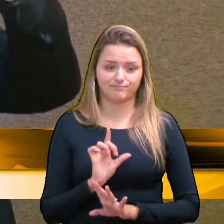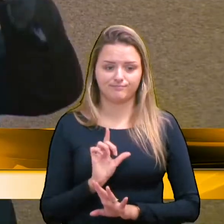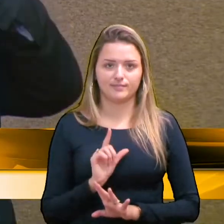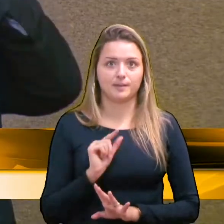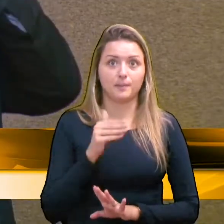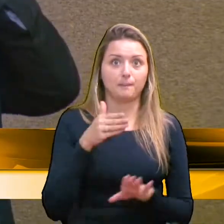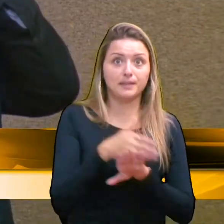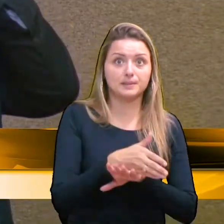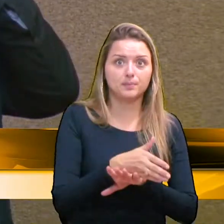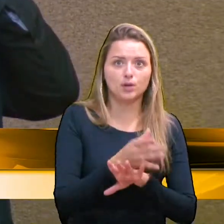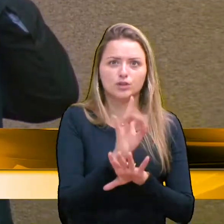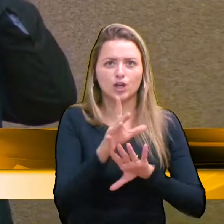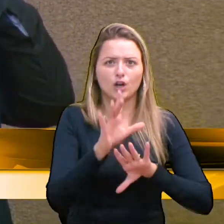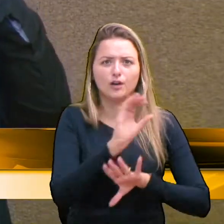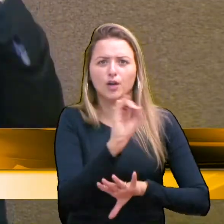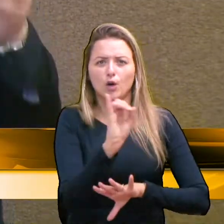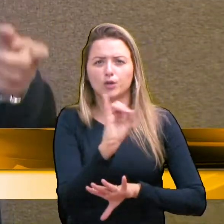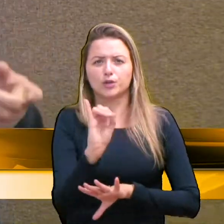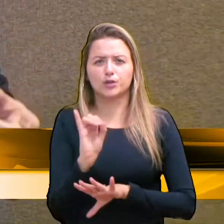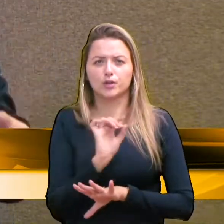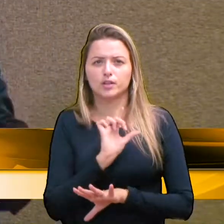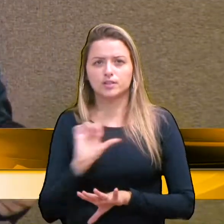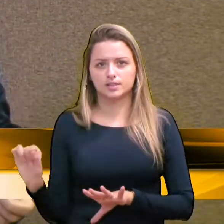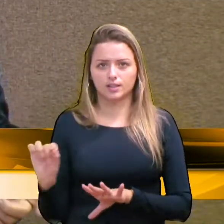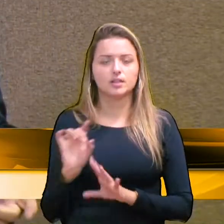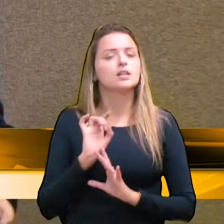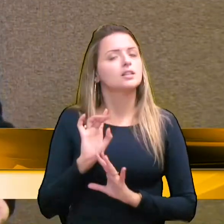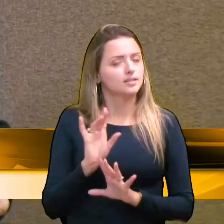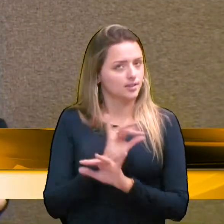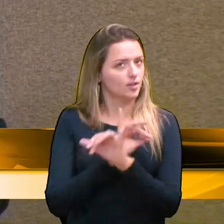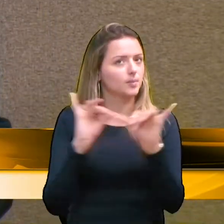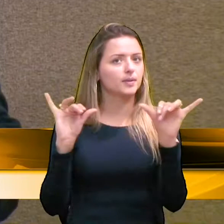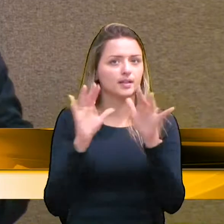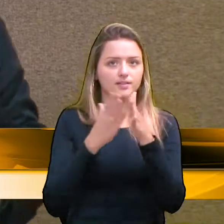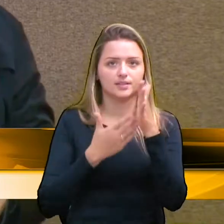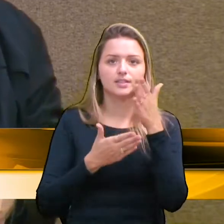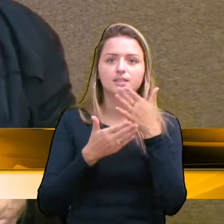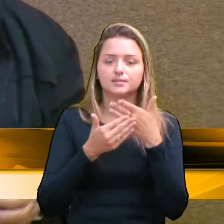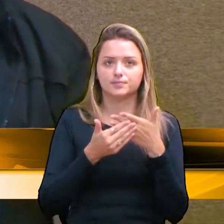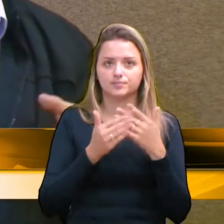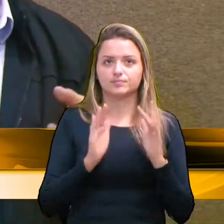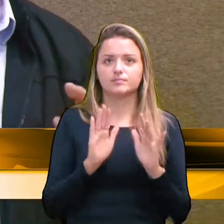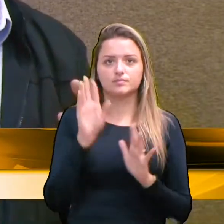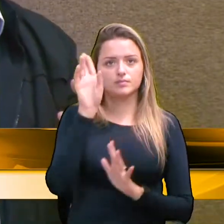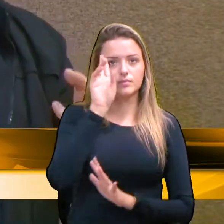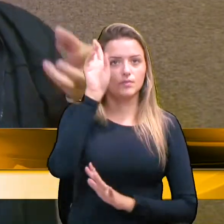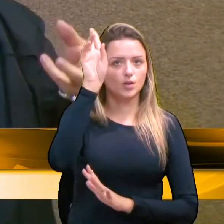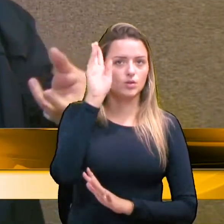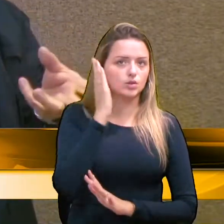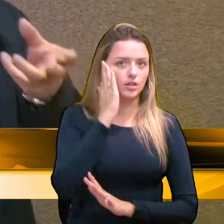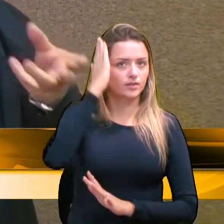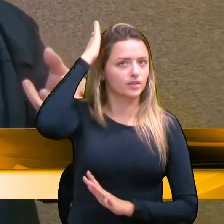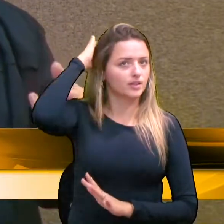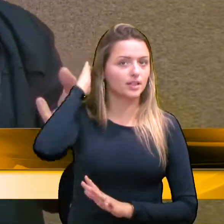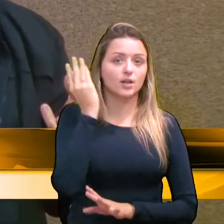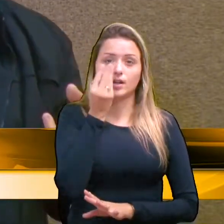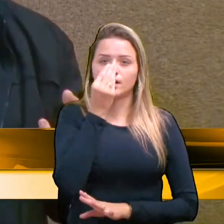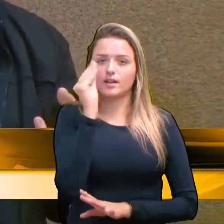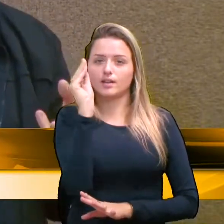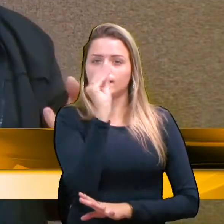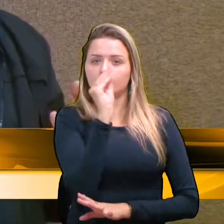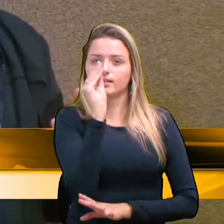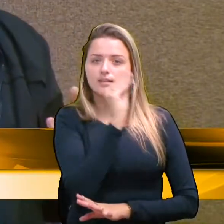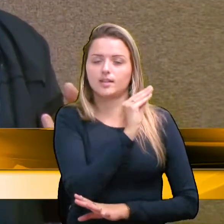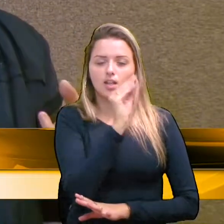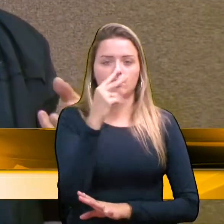Só cumprimentou. Aliás, sempre vale esse registro, né? O prefeito despreza, acho, os